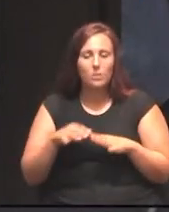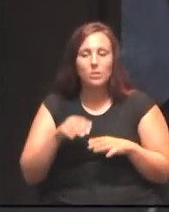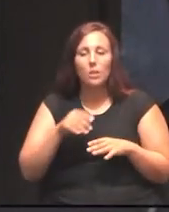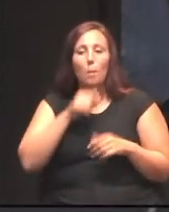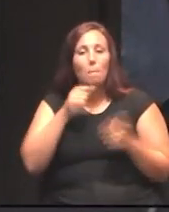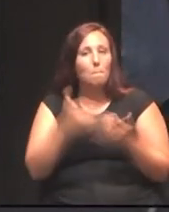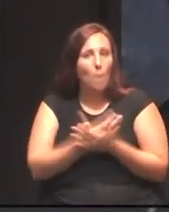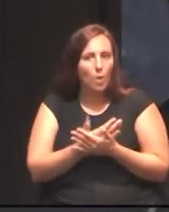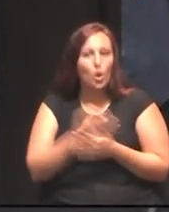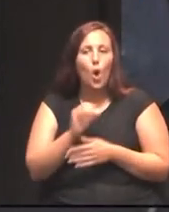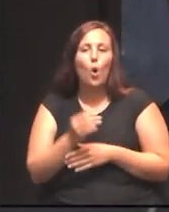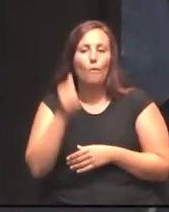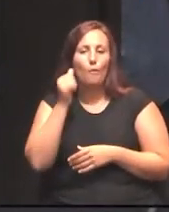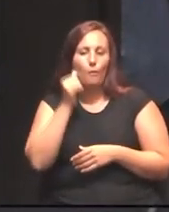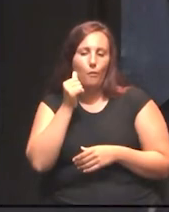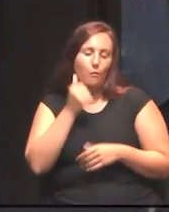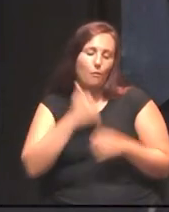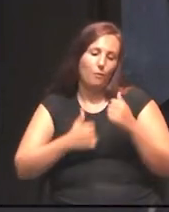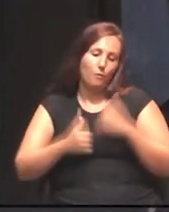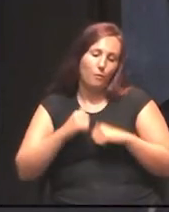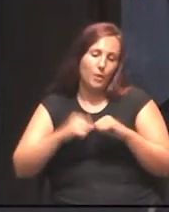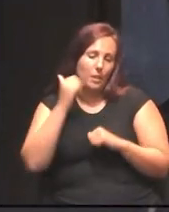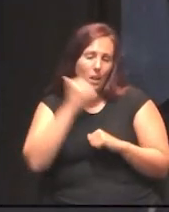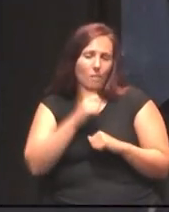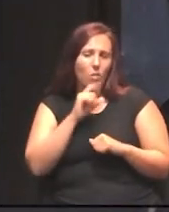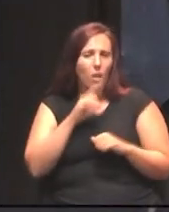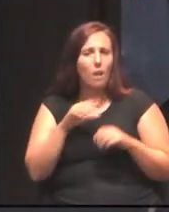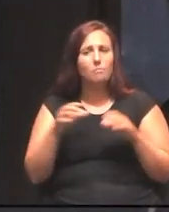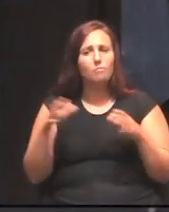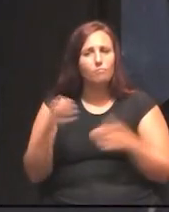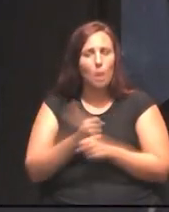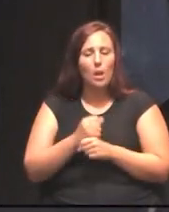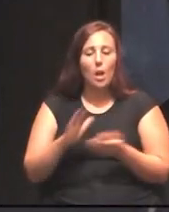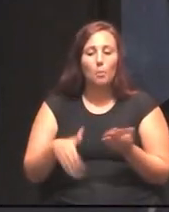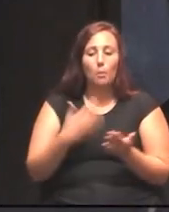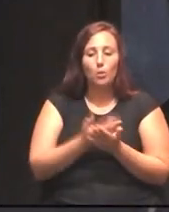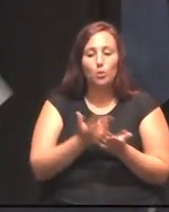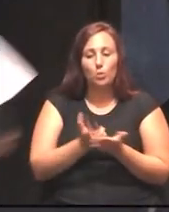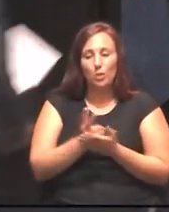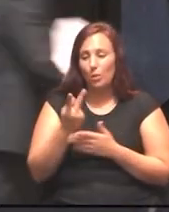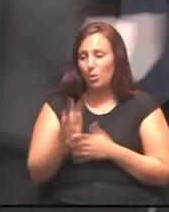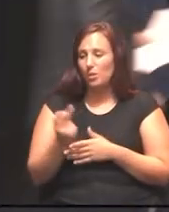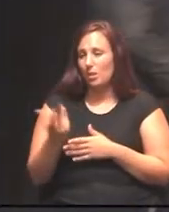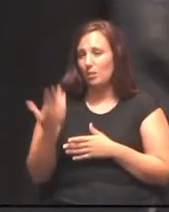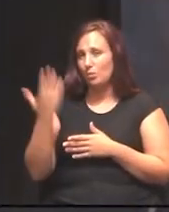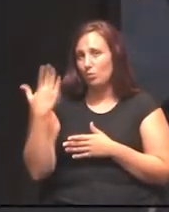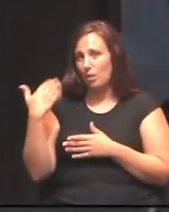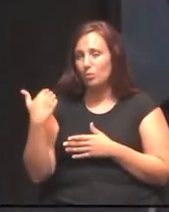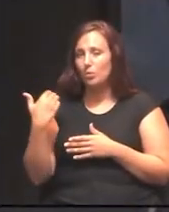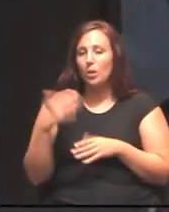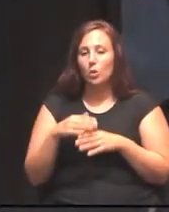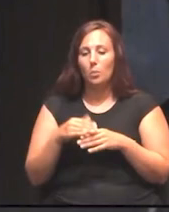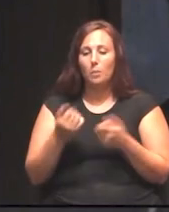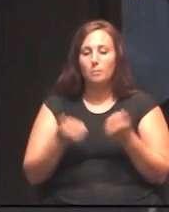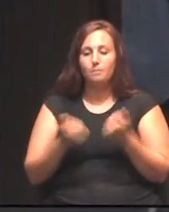ferimentos graves que resultam do atropelamento. Há 2 anos que uma proposta do LIVRE pela redução da velocidade de circulação na cidade